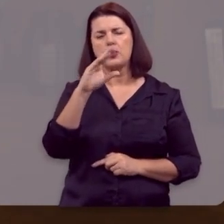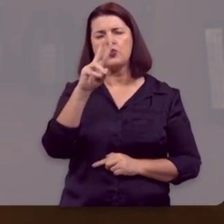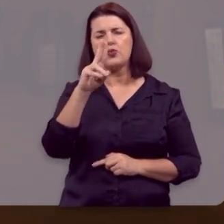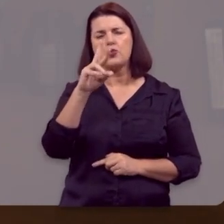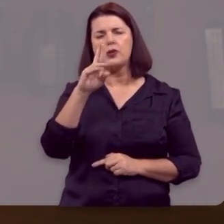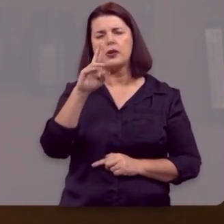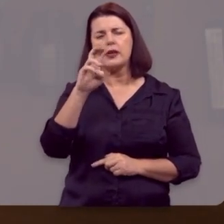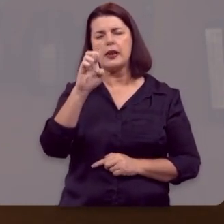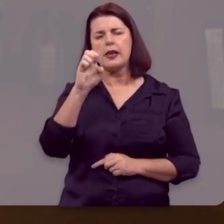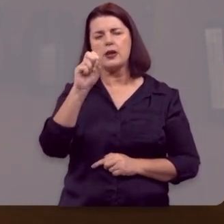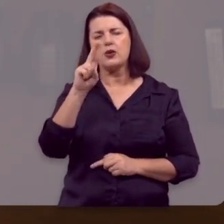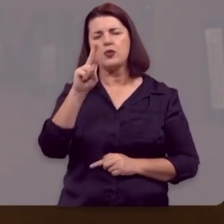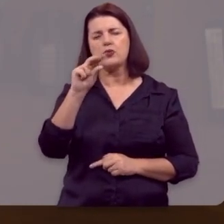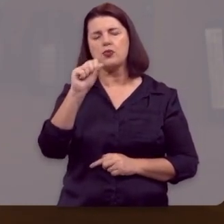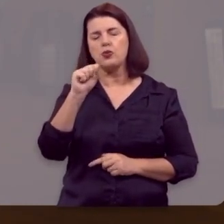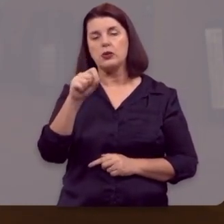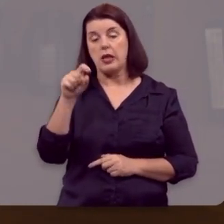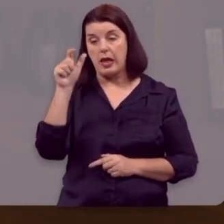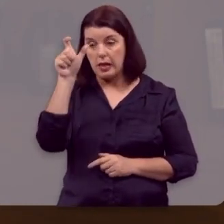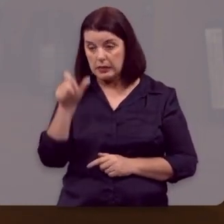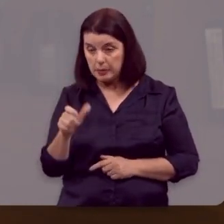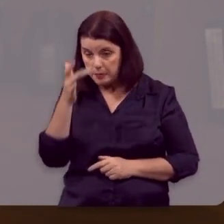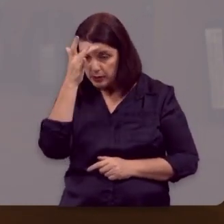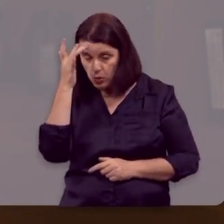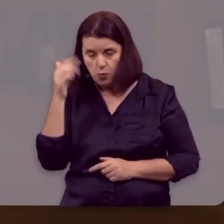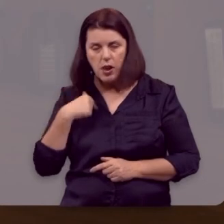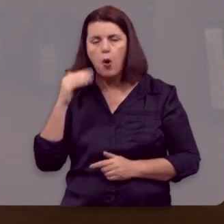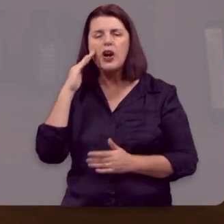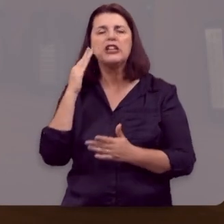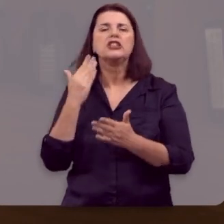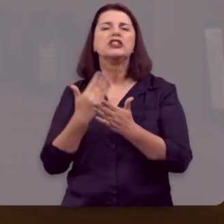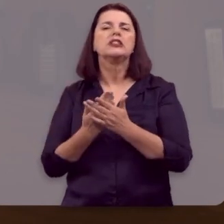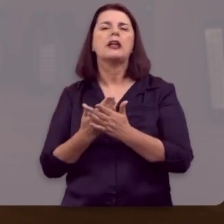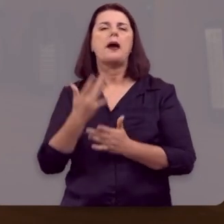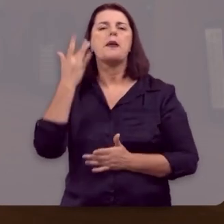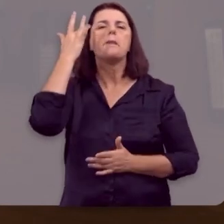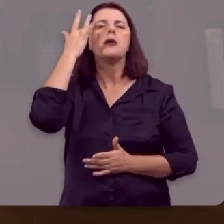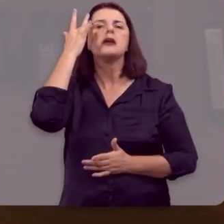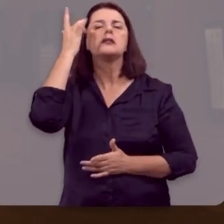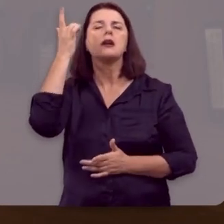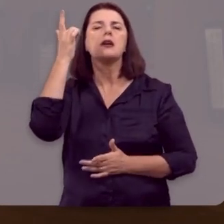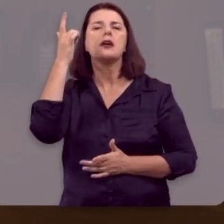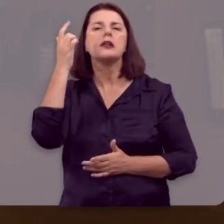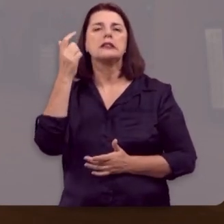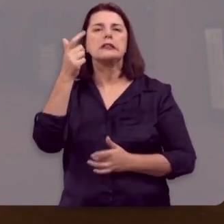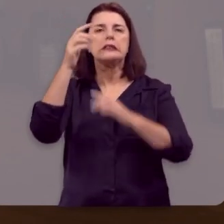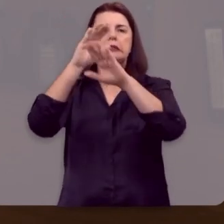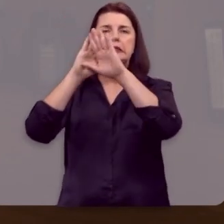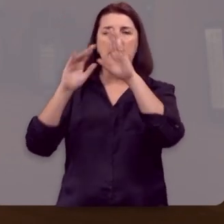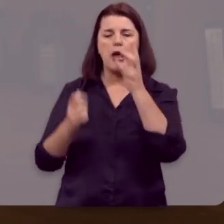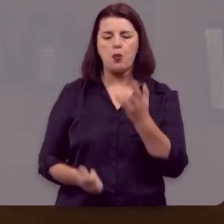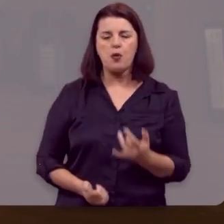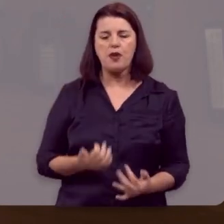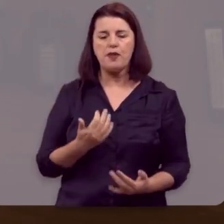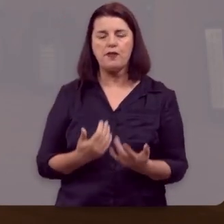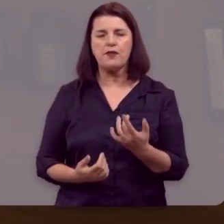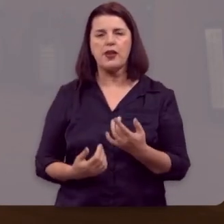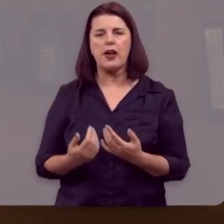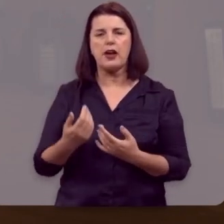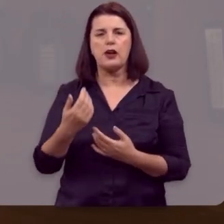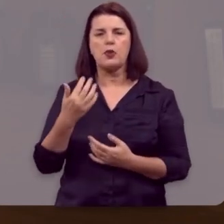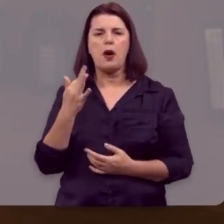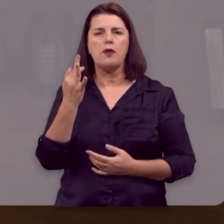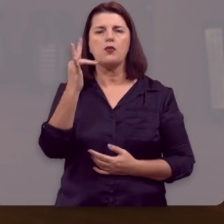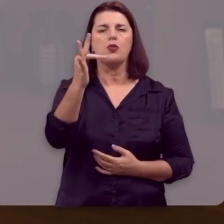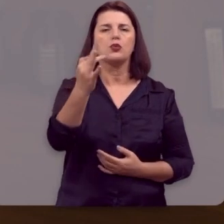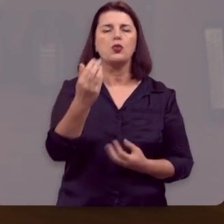aqueles que não acreditavam no amanhã, na eternidade, no céu, no inferno, no juízo final. Eles acreditavam que a vida é